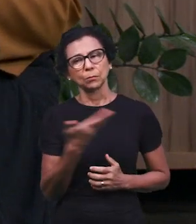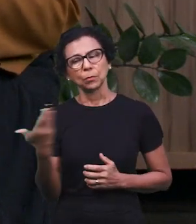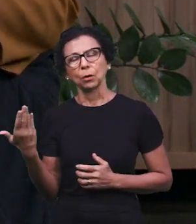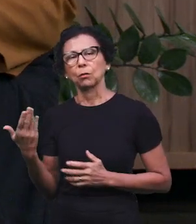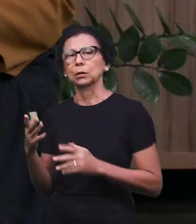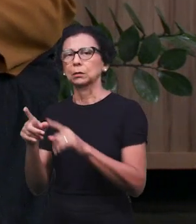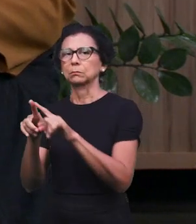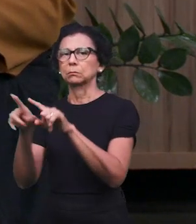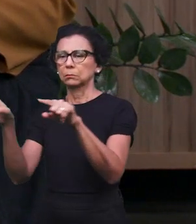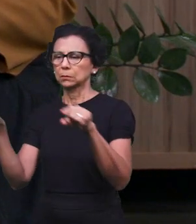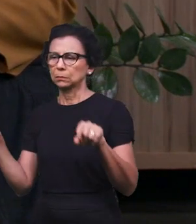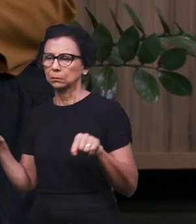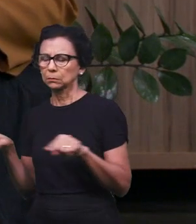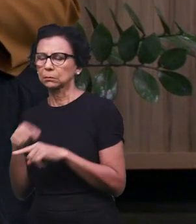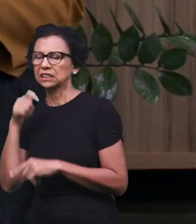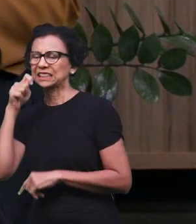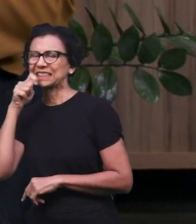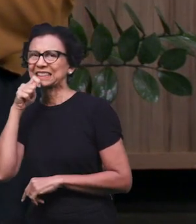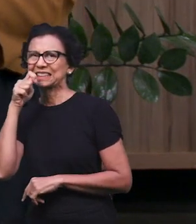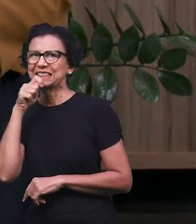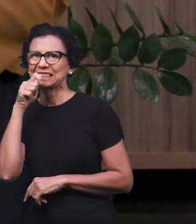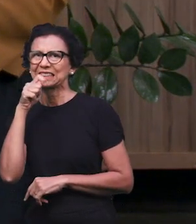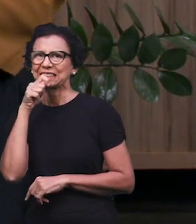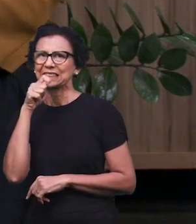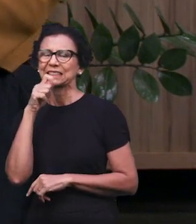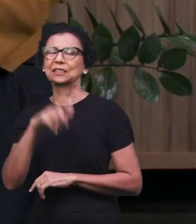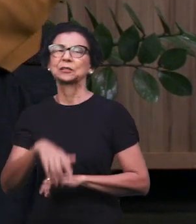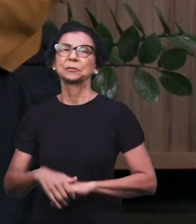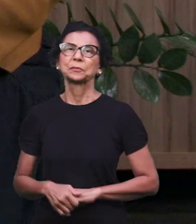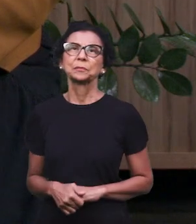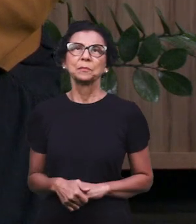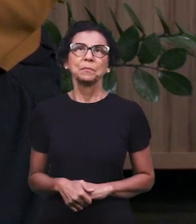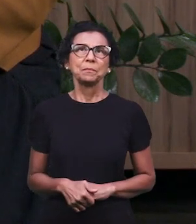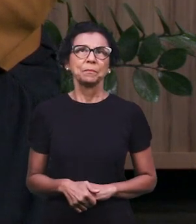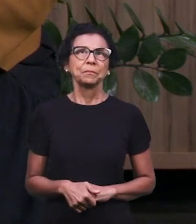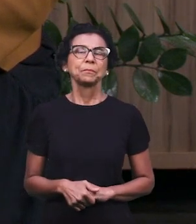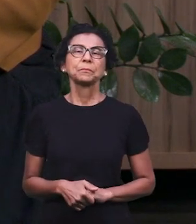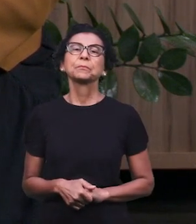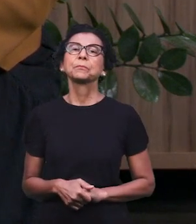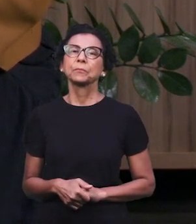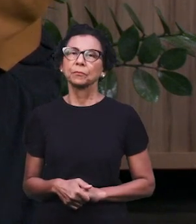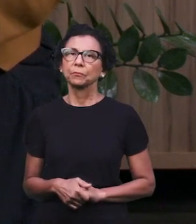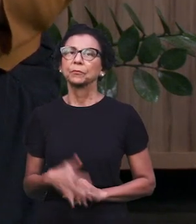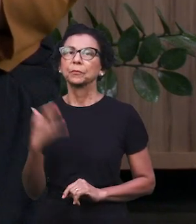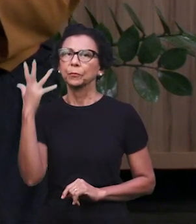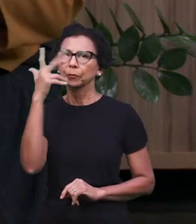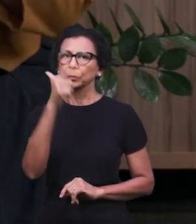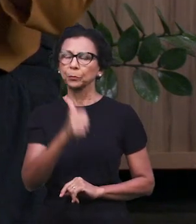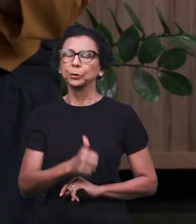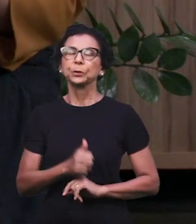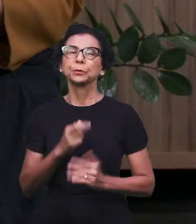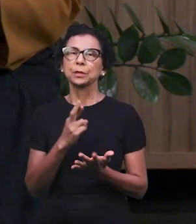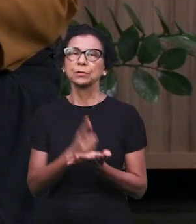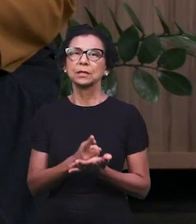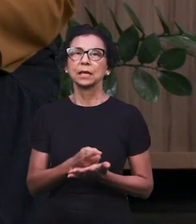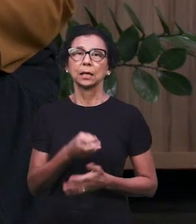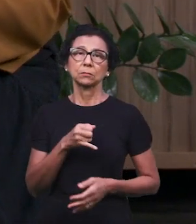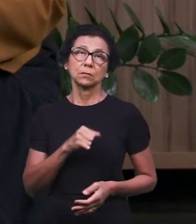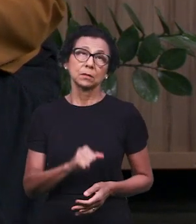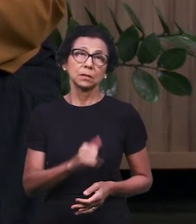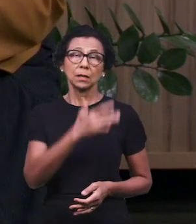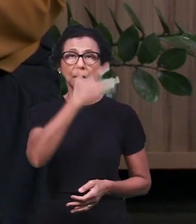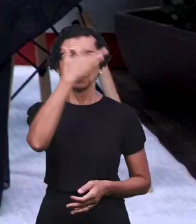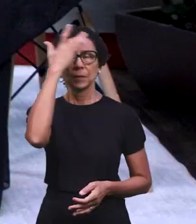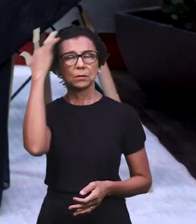sessões, dependendo do procedimento que a gente faz, a gente consegue um resultado muito bonito. Agora, se é um paciente que não tem essa pressa, a